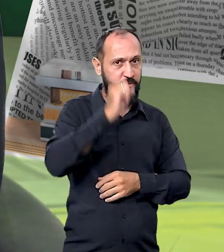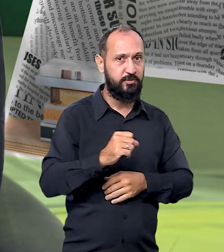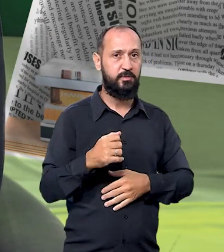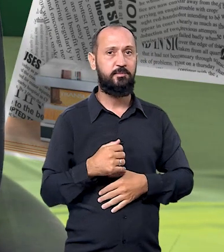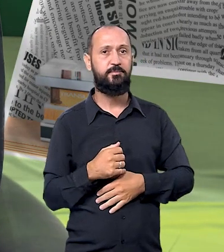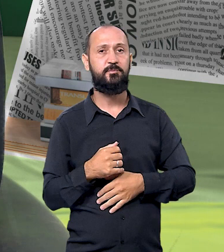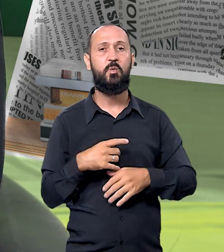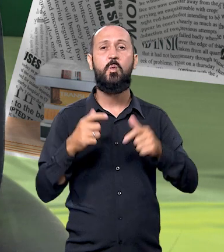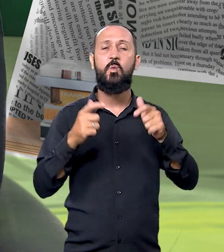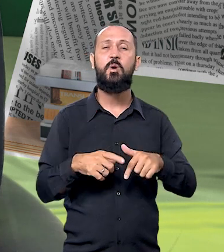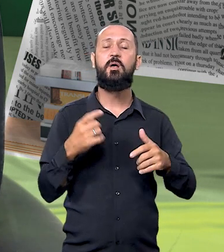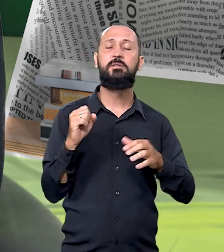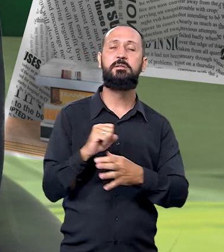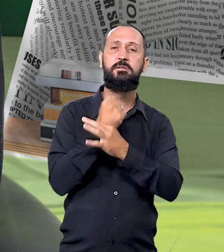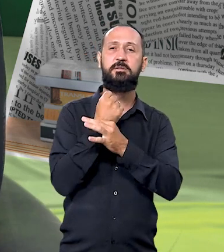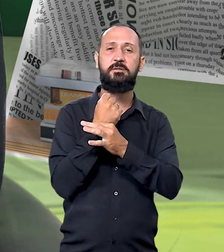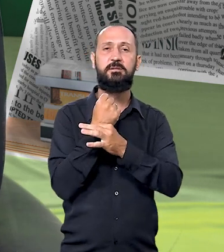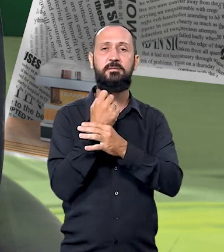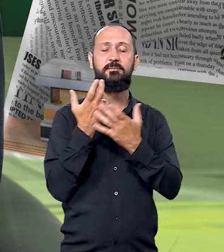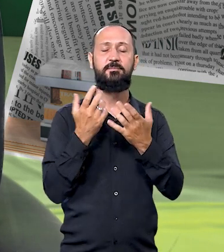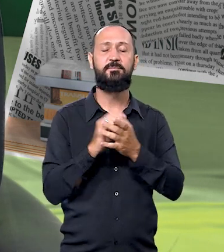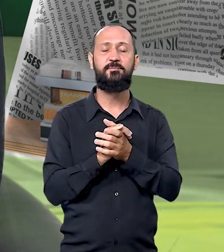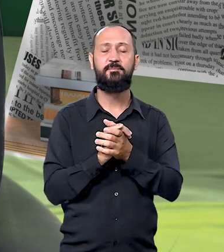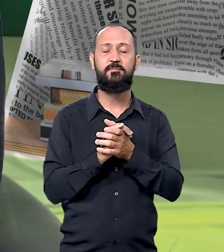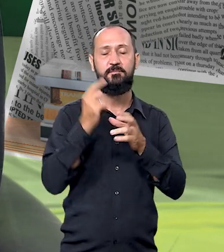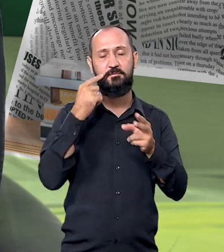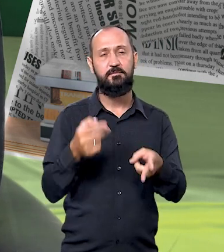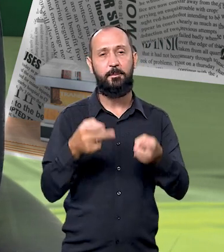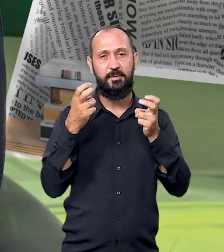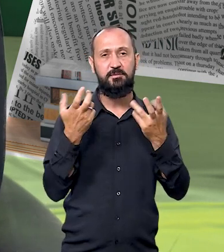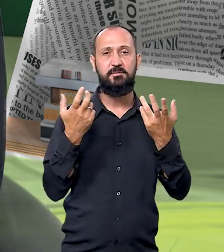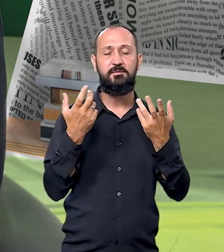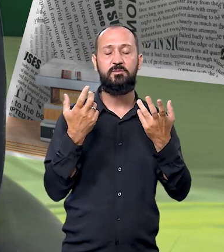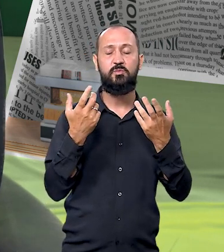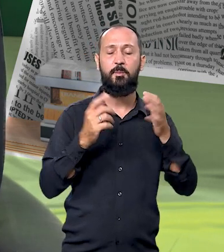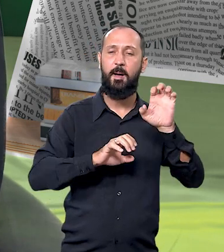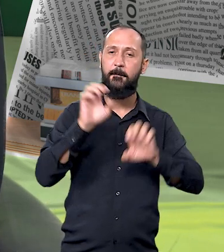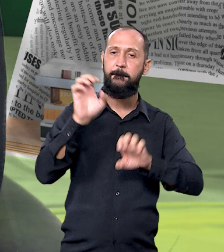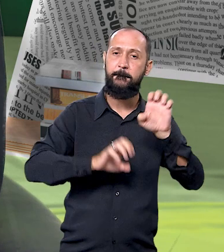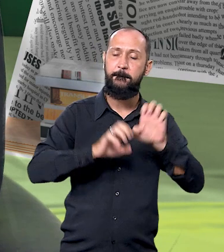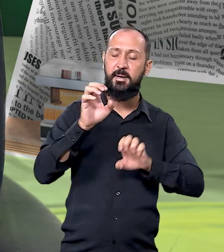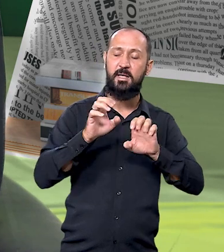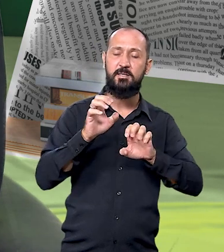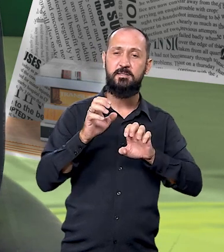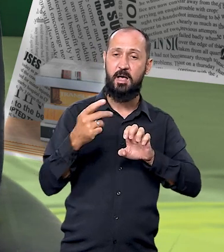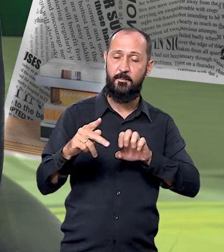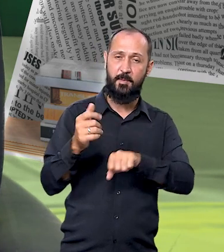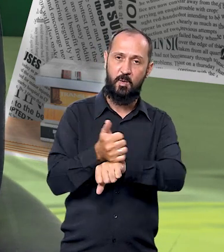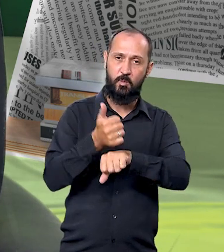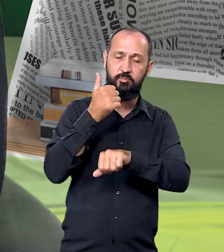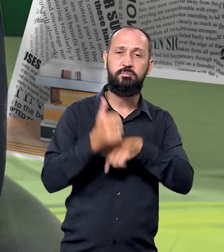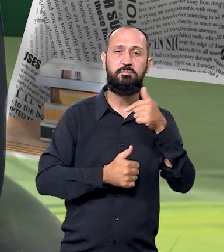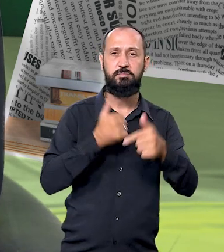de decisões, um ambiente de trabalho seguro, a percepção, né, de uma empresa para com a